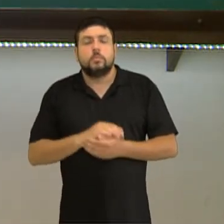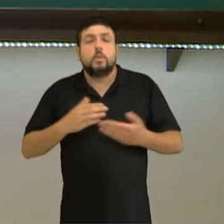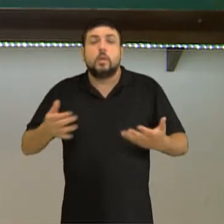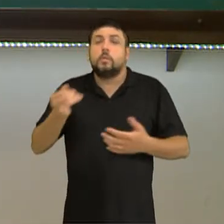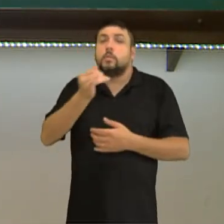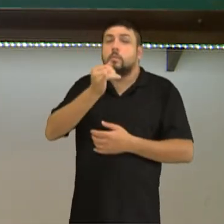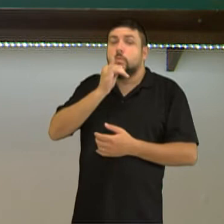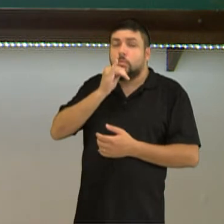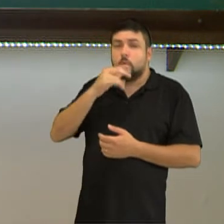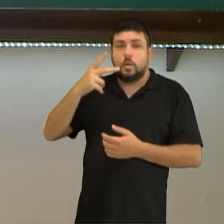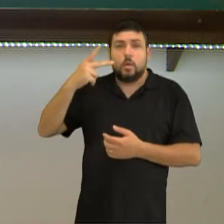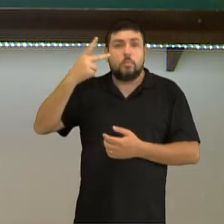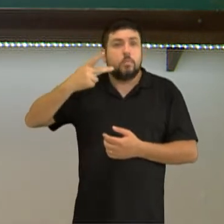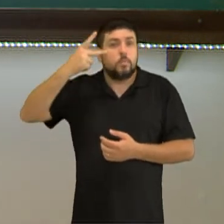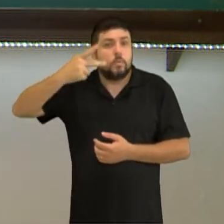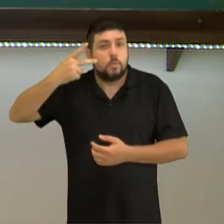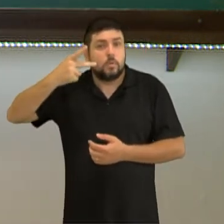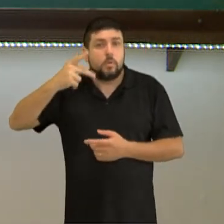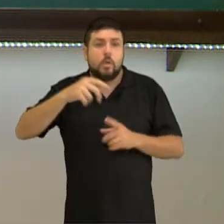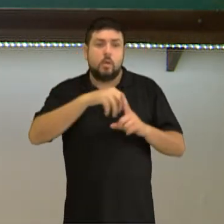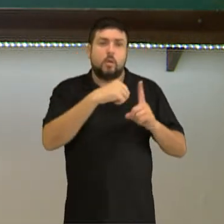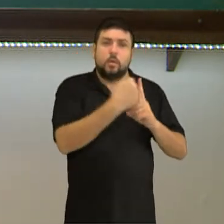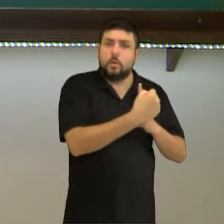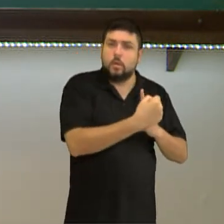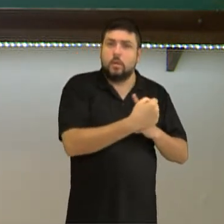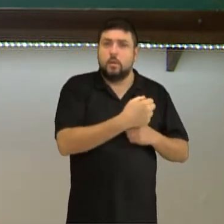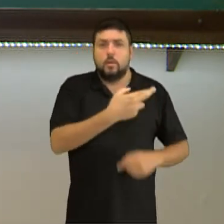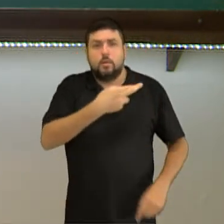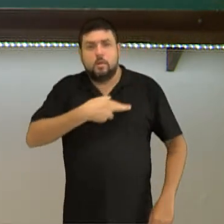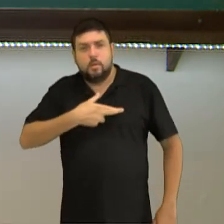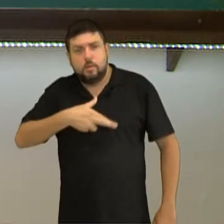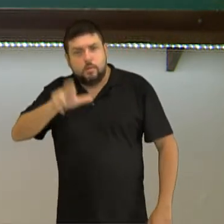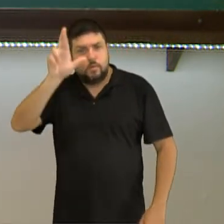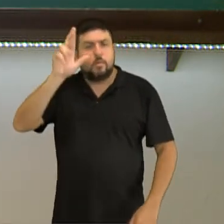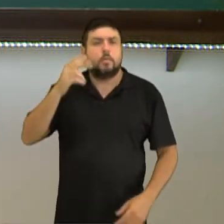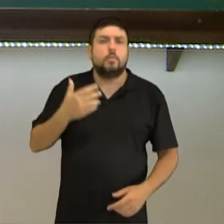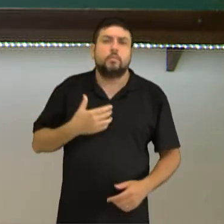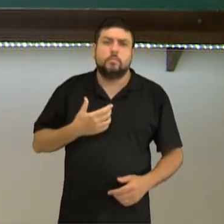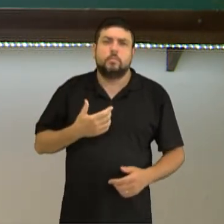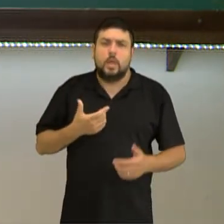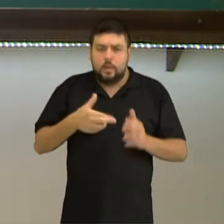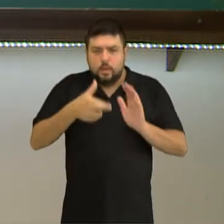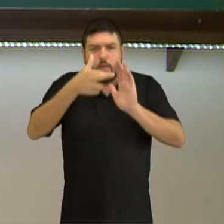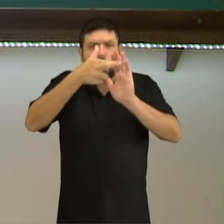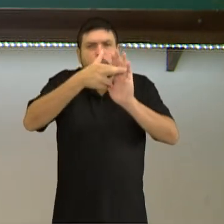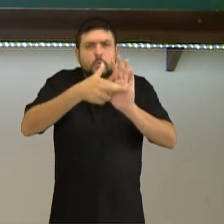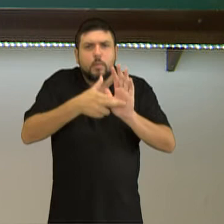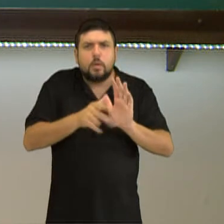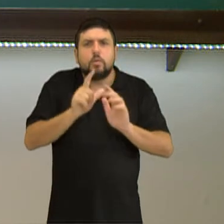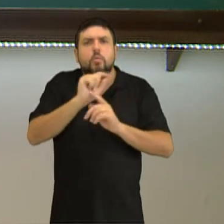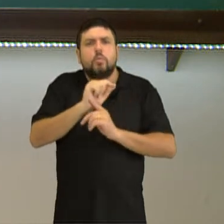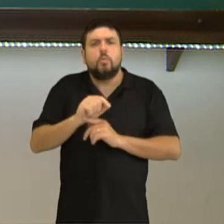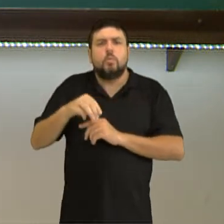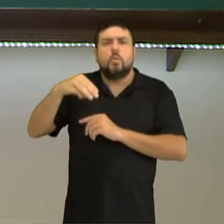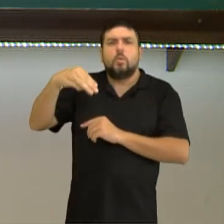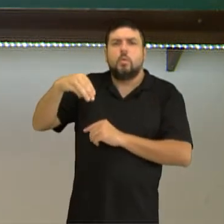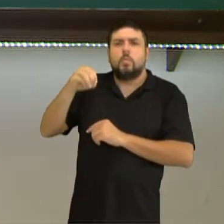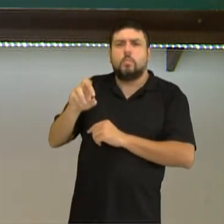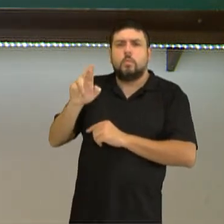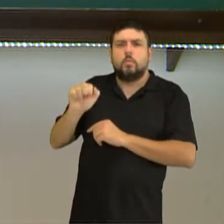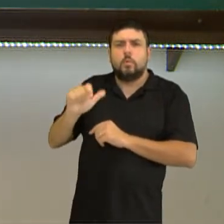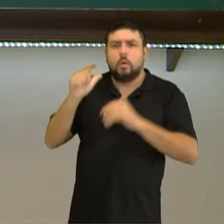os costumes sociais, as religiões, as ideologias, essas regras de moral.